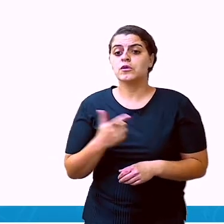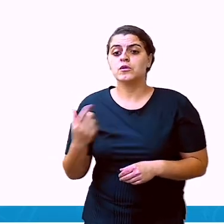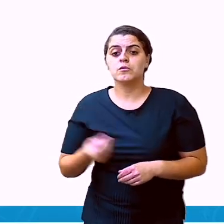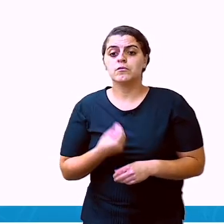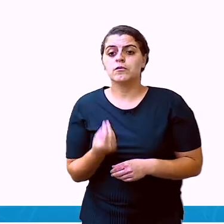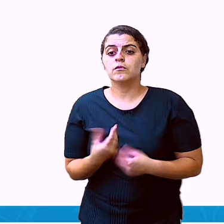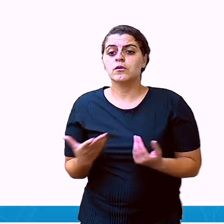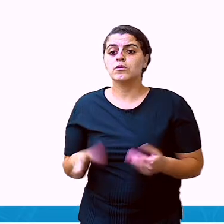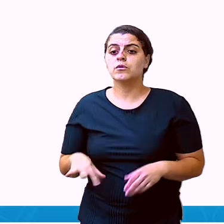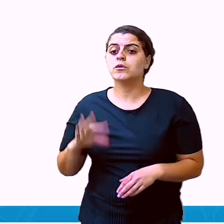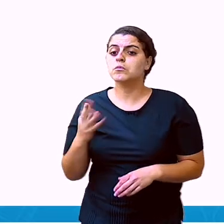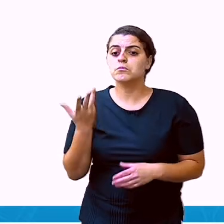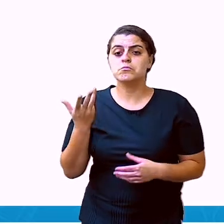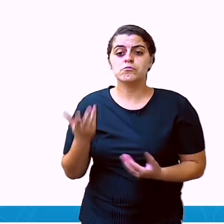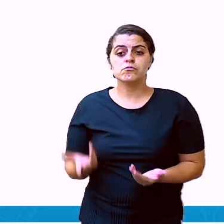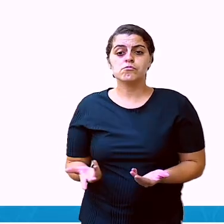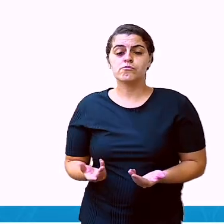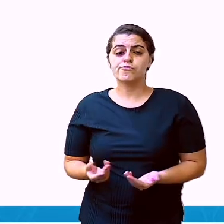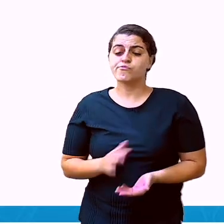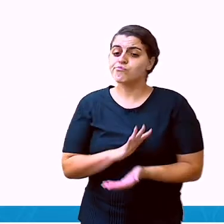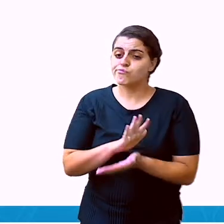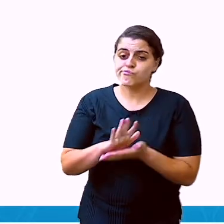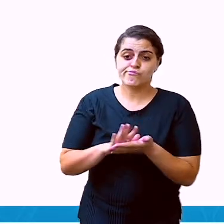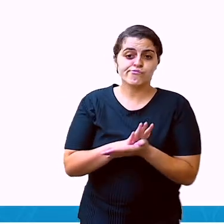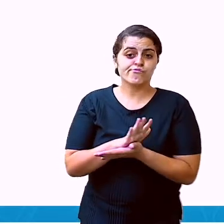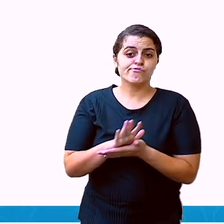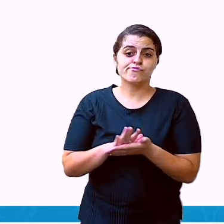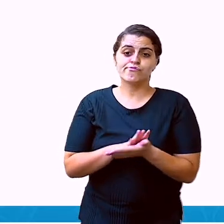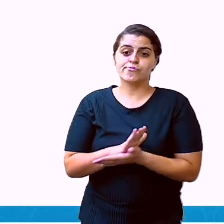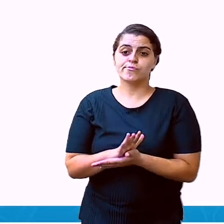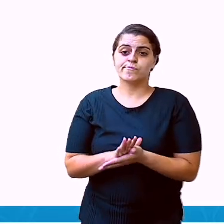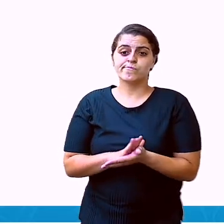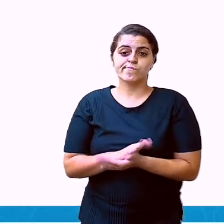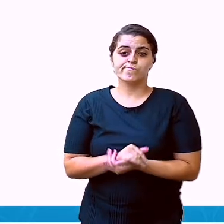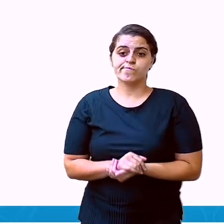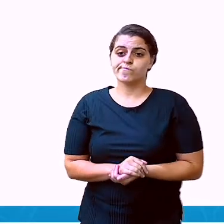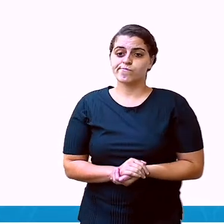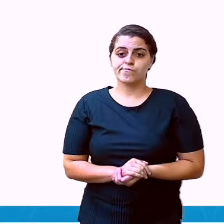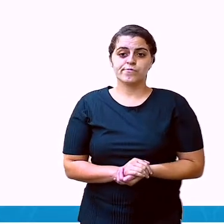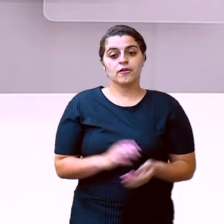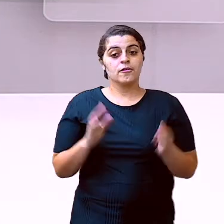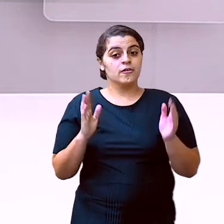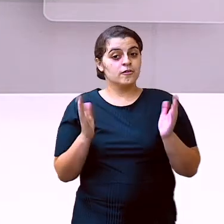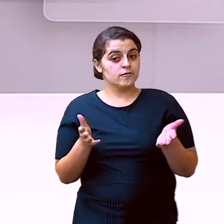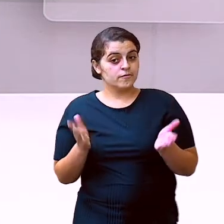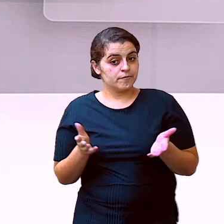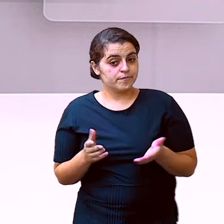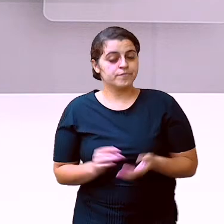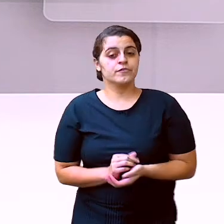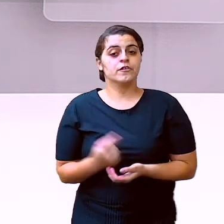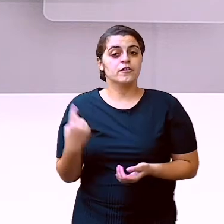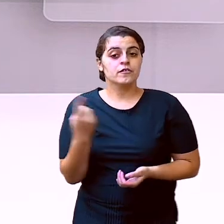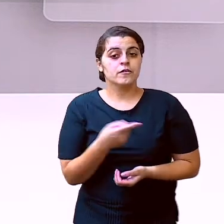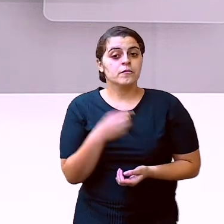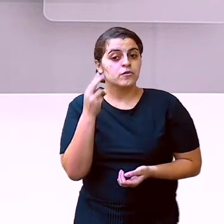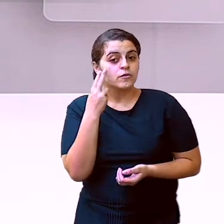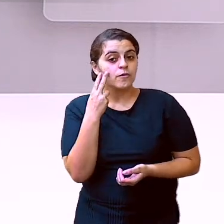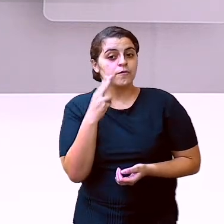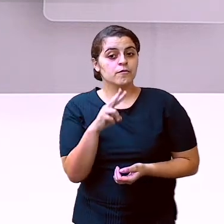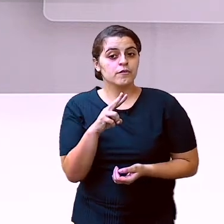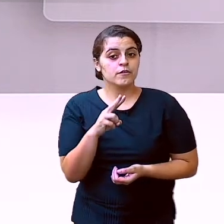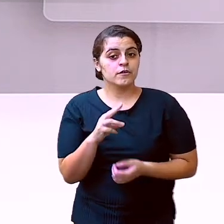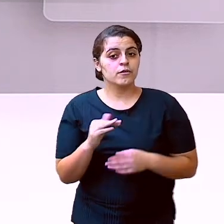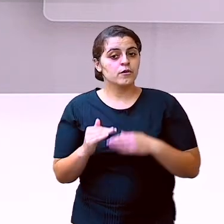vivo continua do mesmo jeito. Agora, nós vamos observar